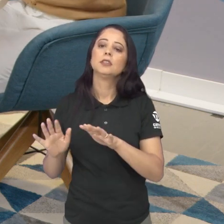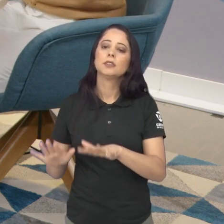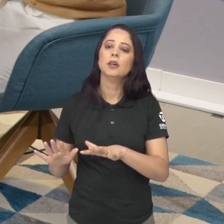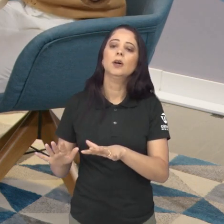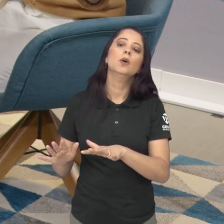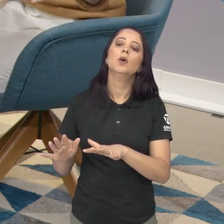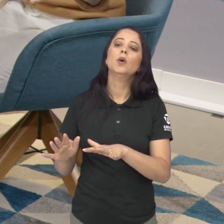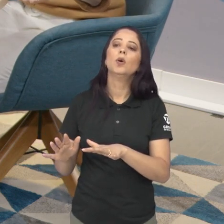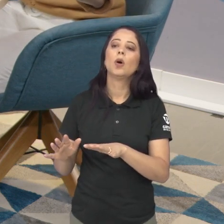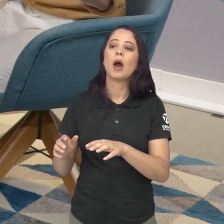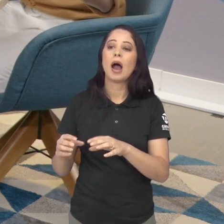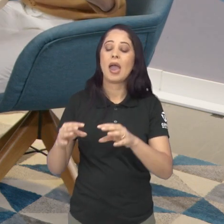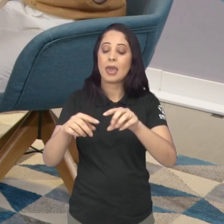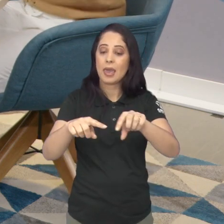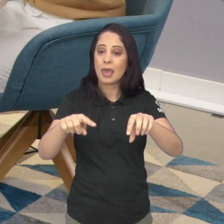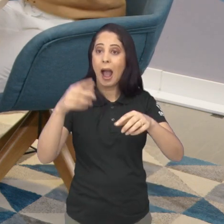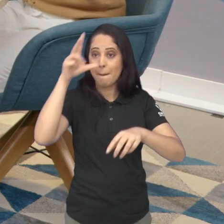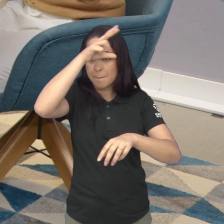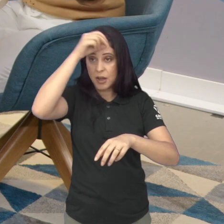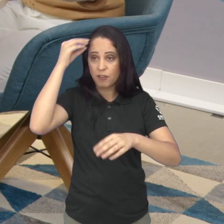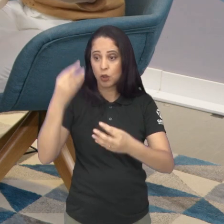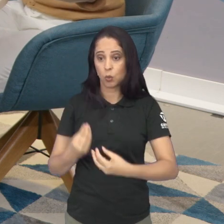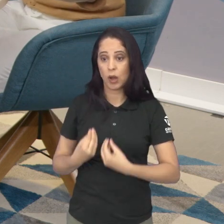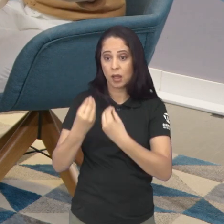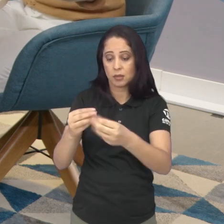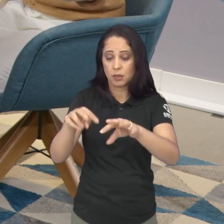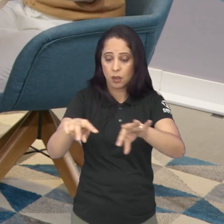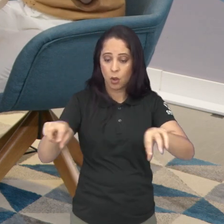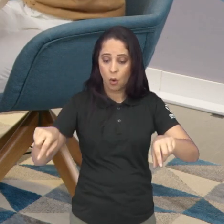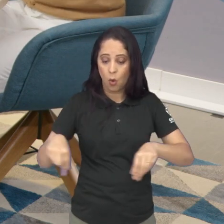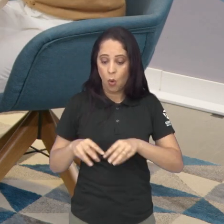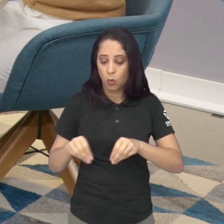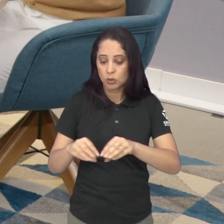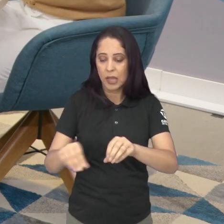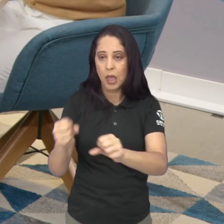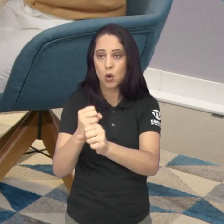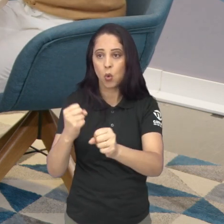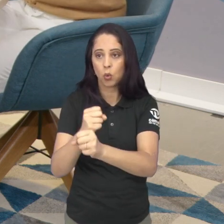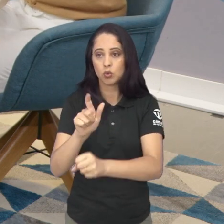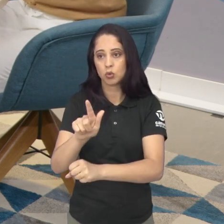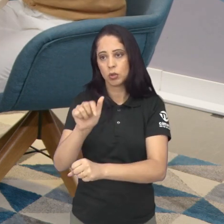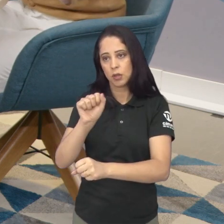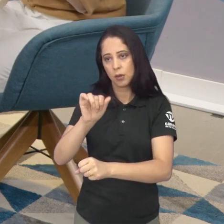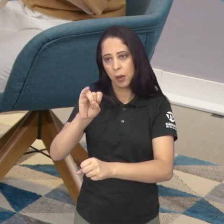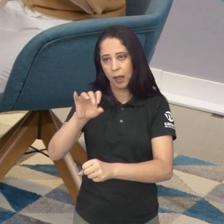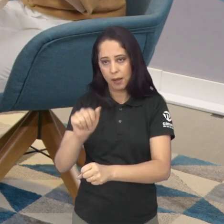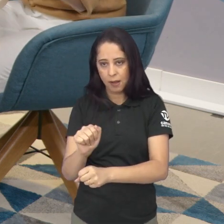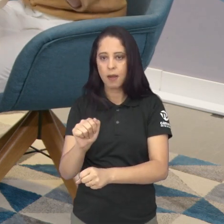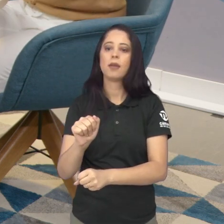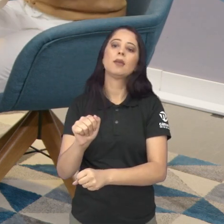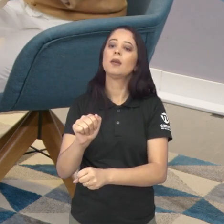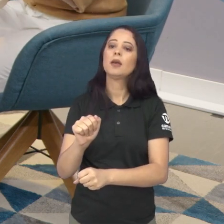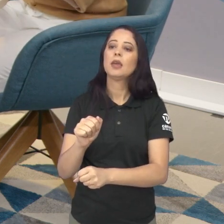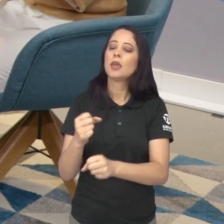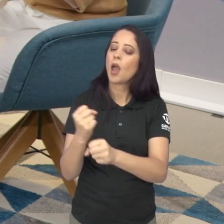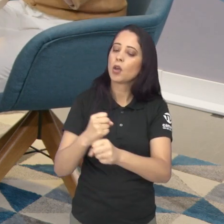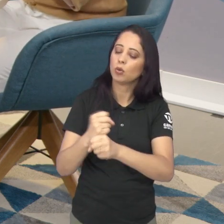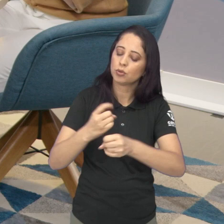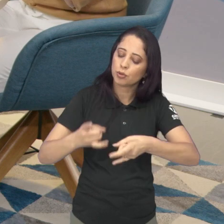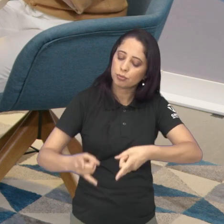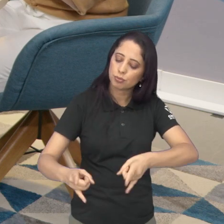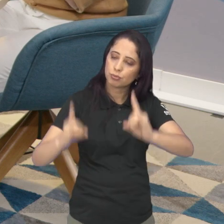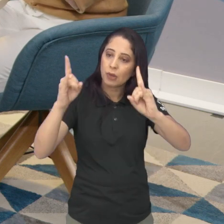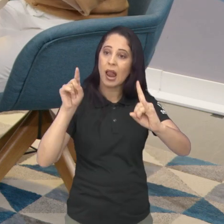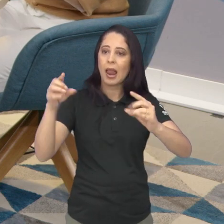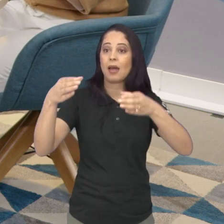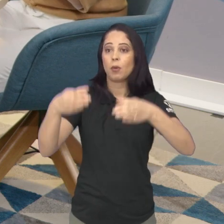de disponibilizar o terreno, da parte privada de várias pessoas que fizeram doações e construíram o prédio do